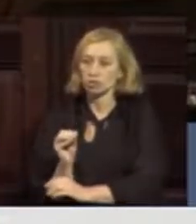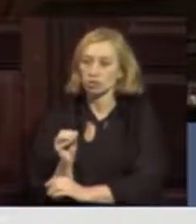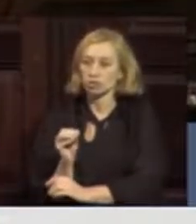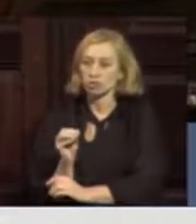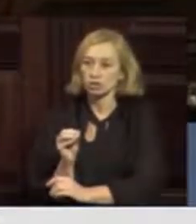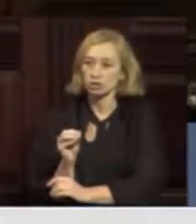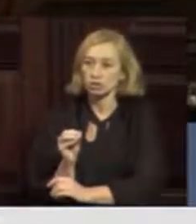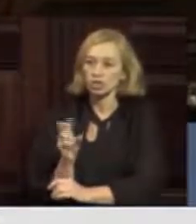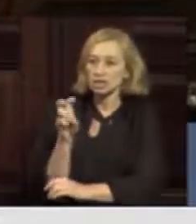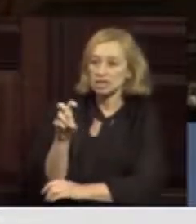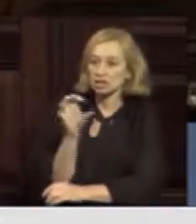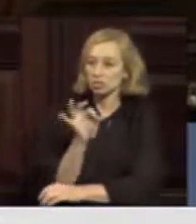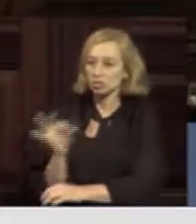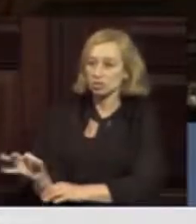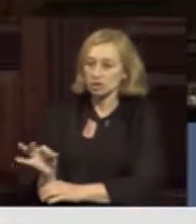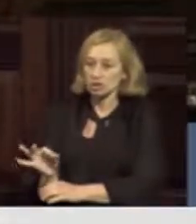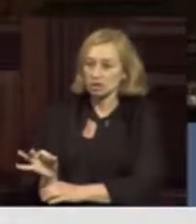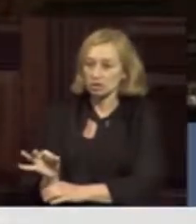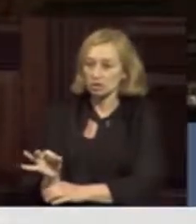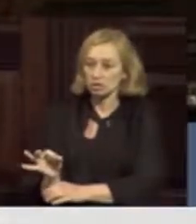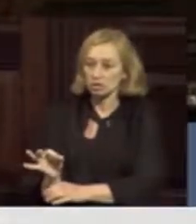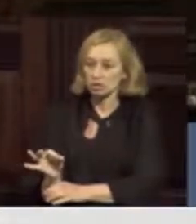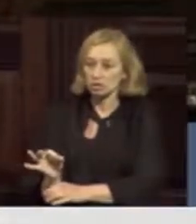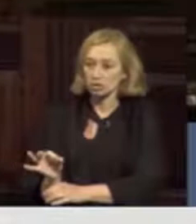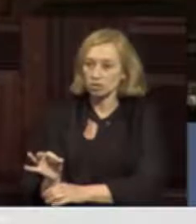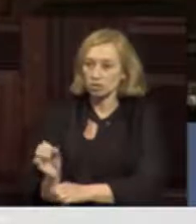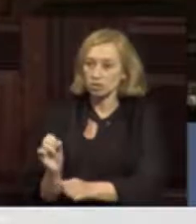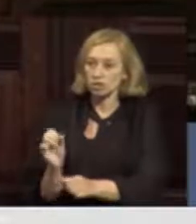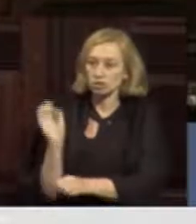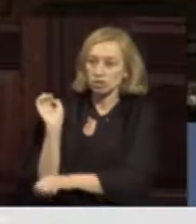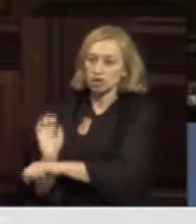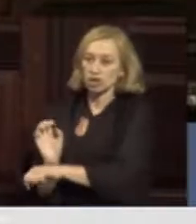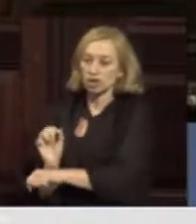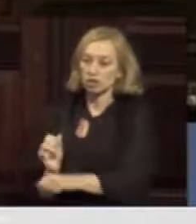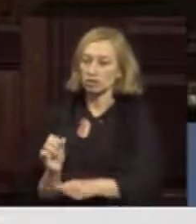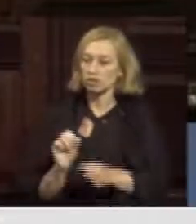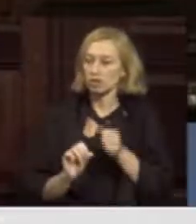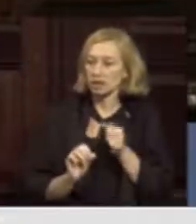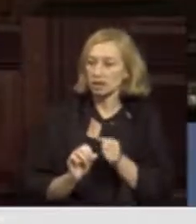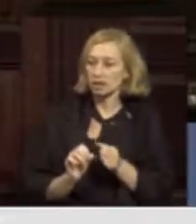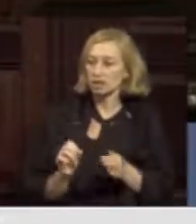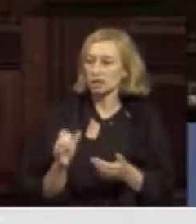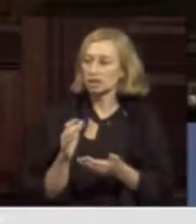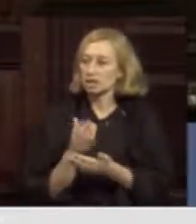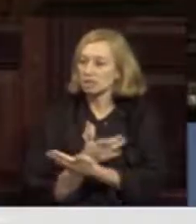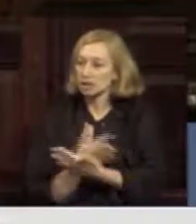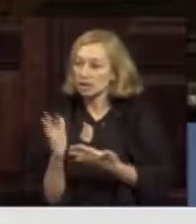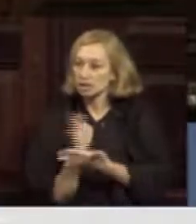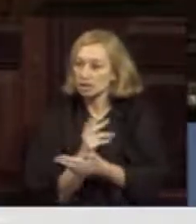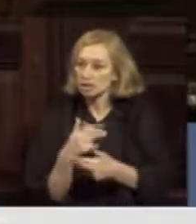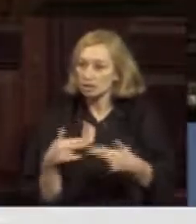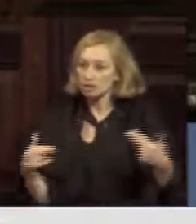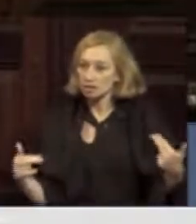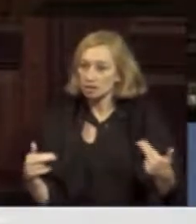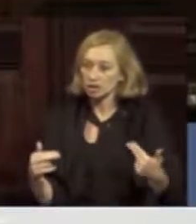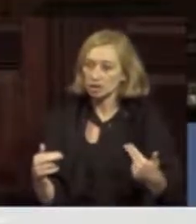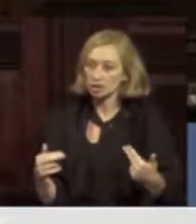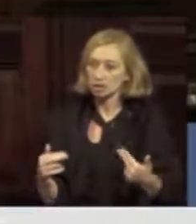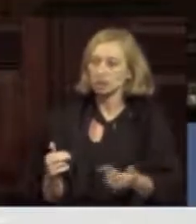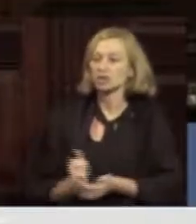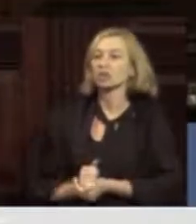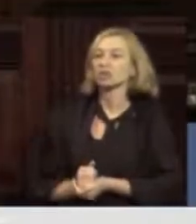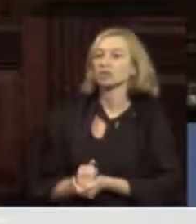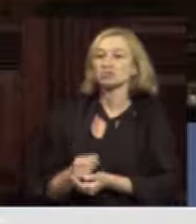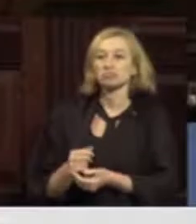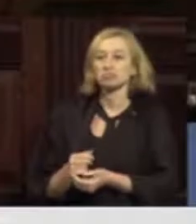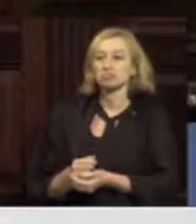nem a 5% daquilo que o Estado faz de incentivos fiscais, muitas das vezes, para multinacionais que não